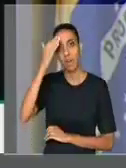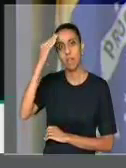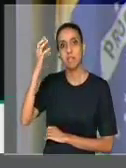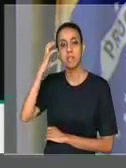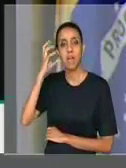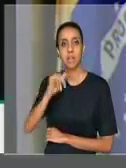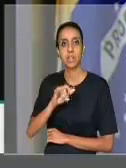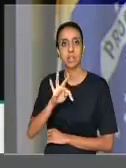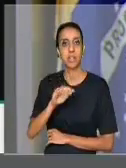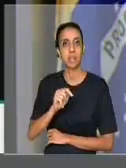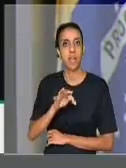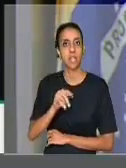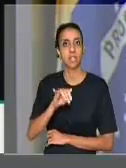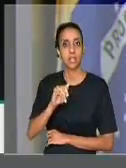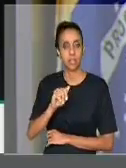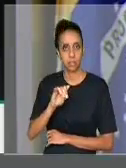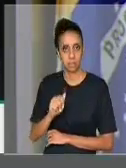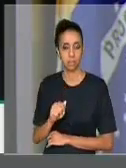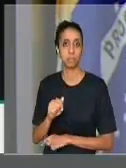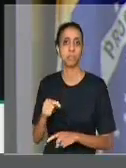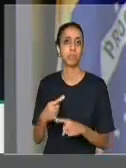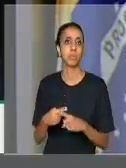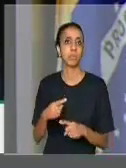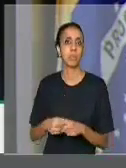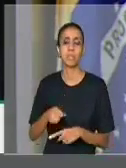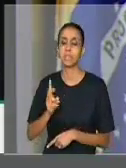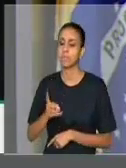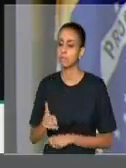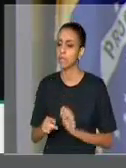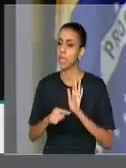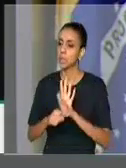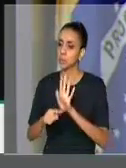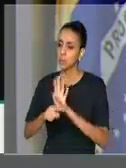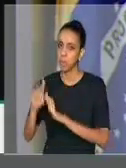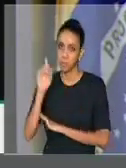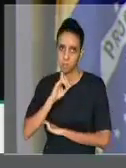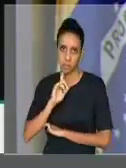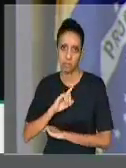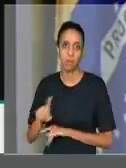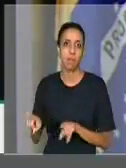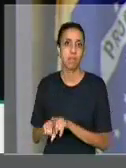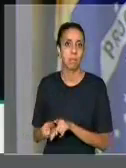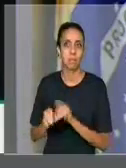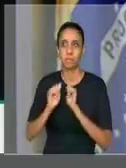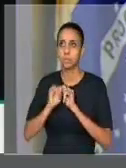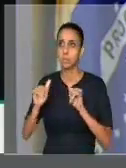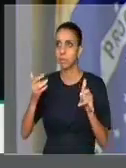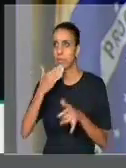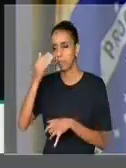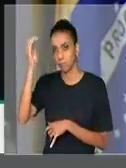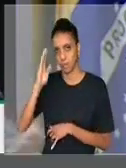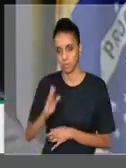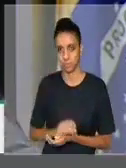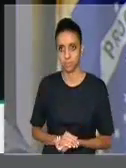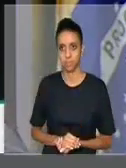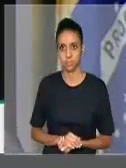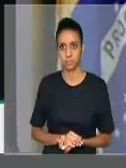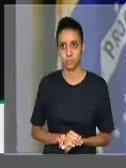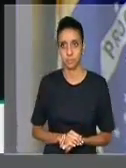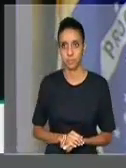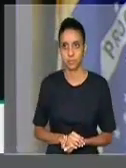itatiaia pelo que faz pelo minas gerais e pelo que faz pelo brasil e aqui puxando